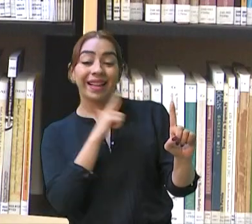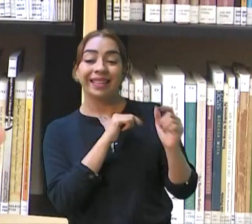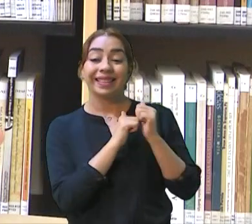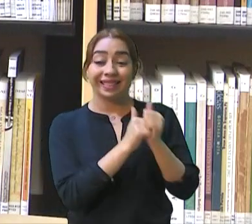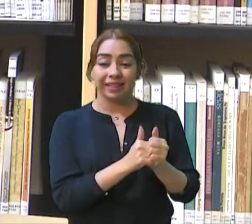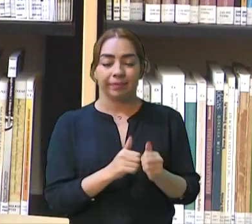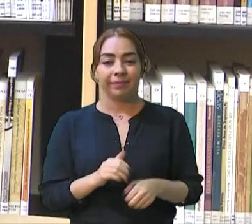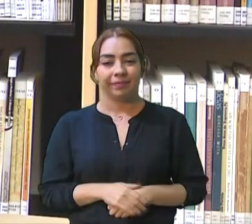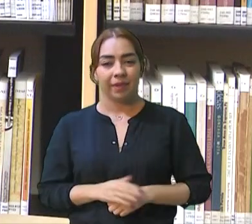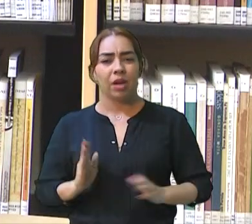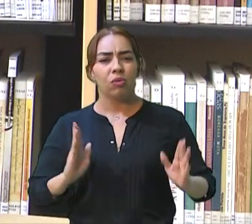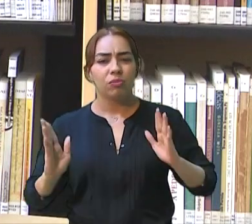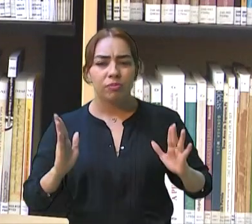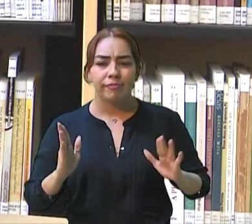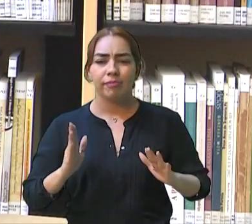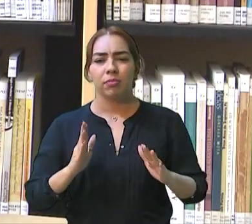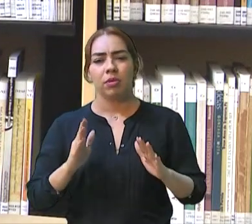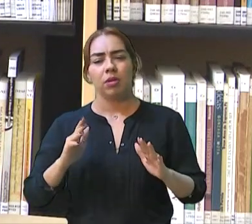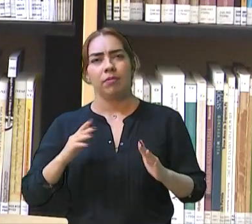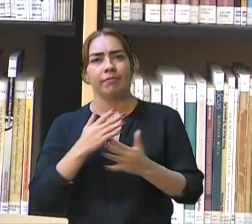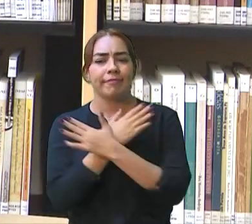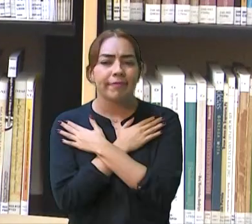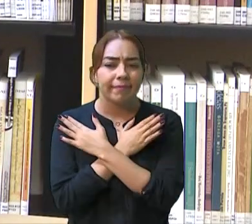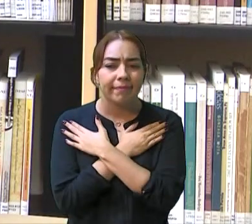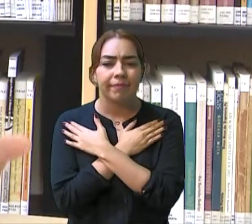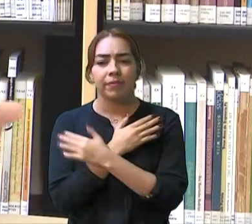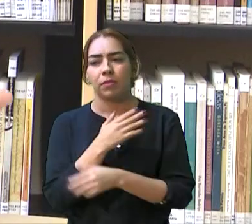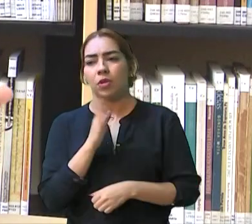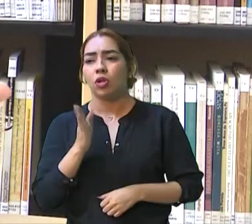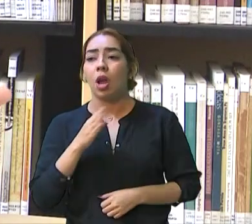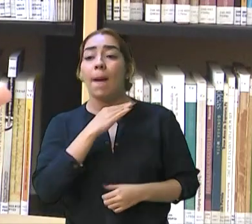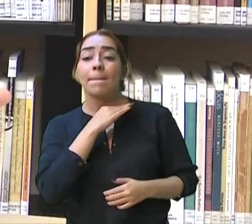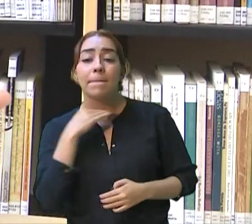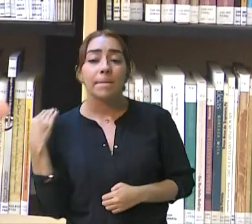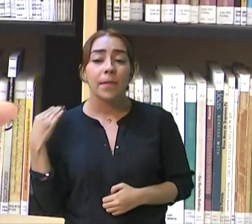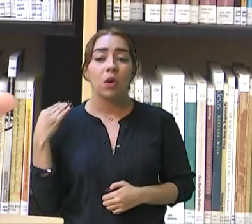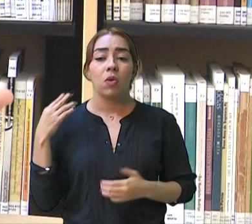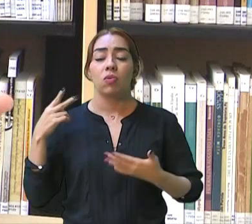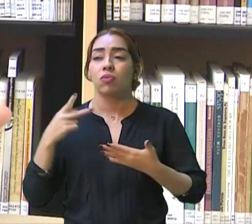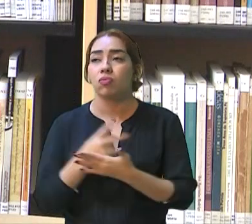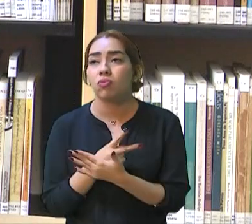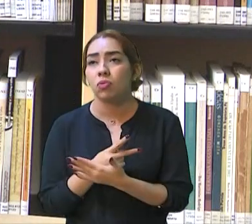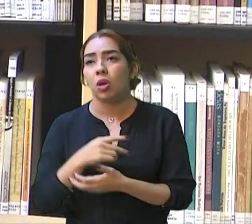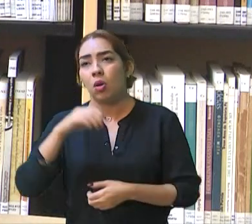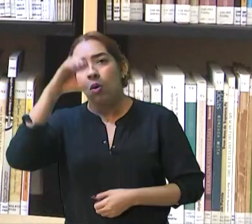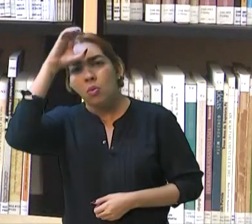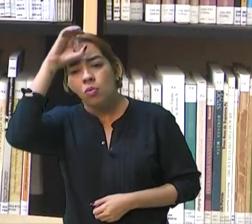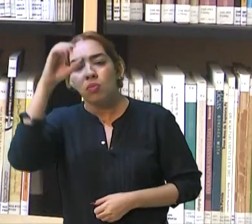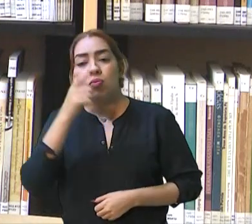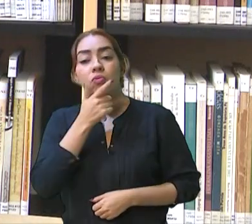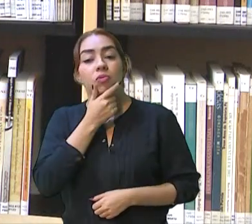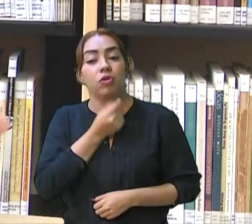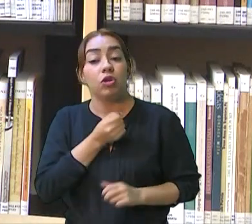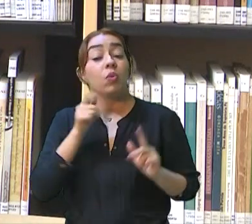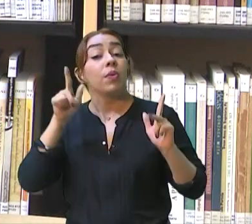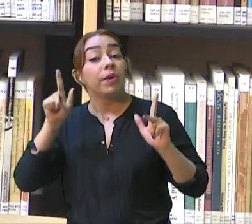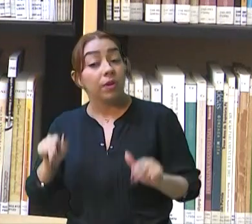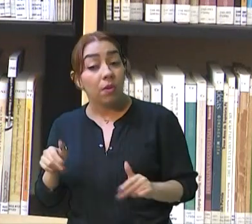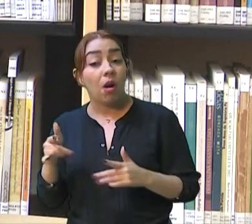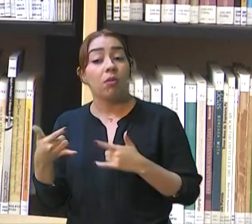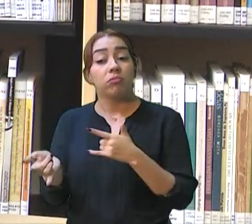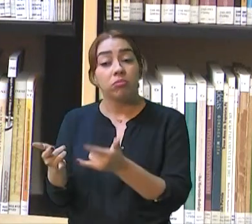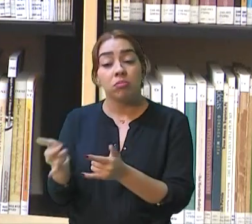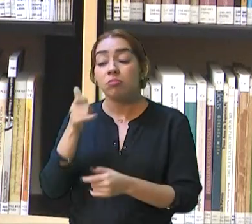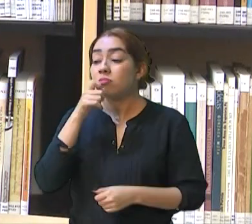todo mundo chora, todo mundo perde alguém, como o Parker perdeu a tia, o tio, melhor dizendo, perdeu o pai e